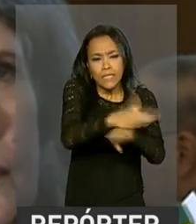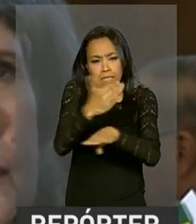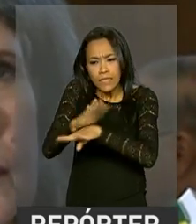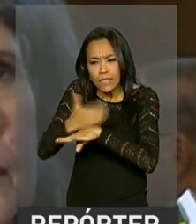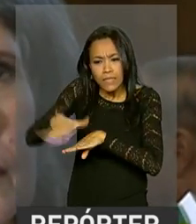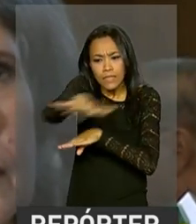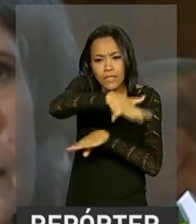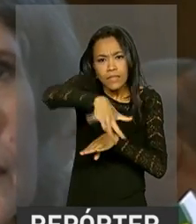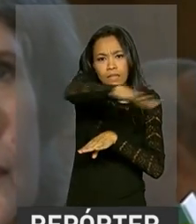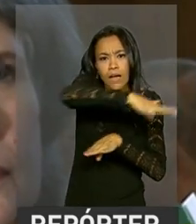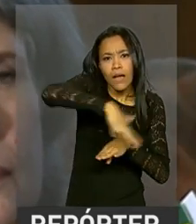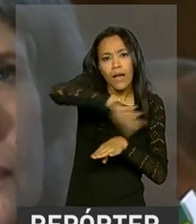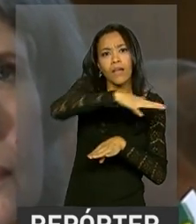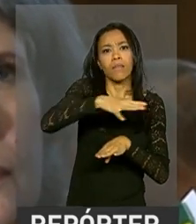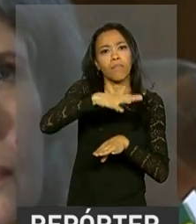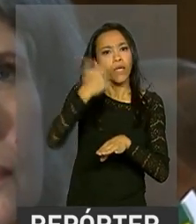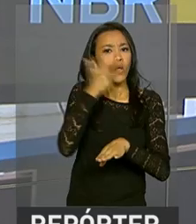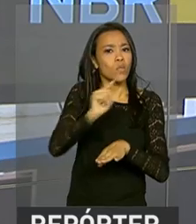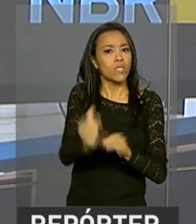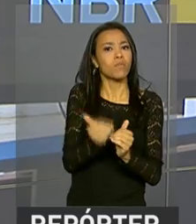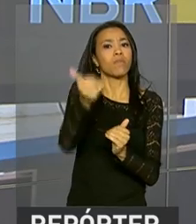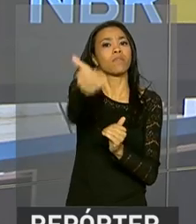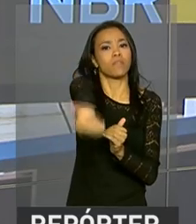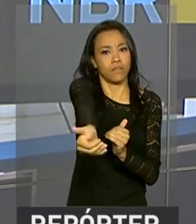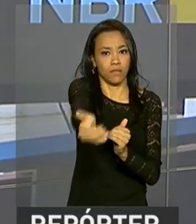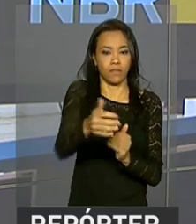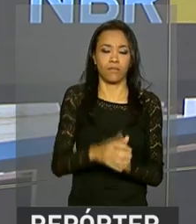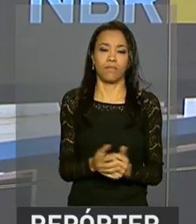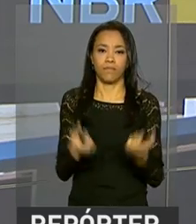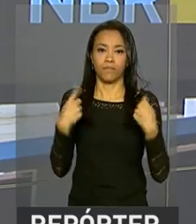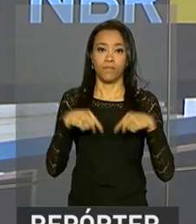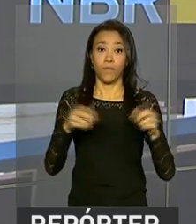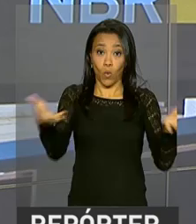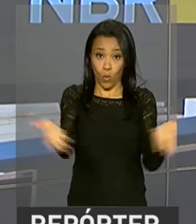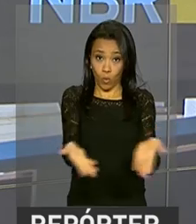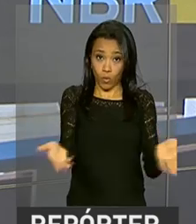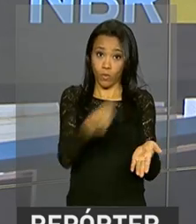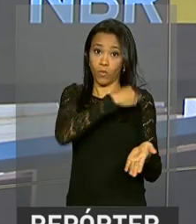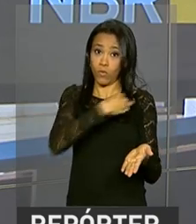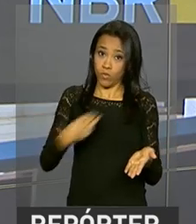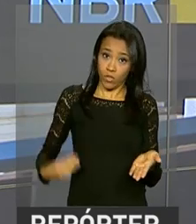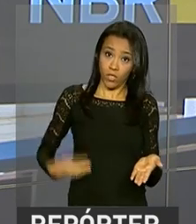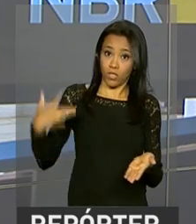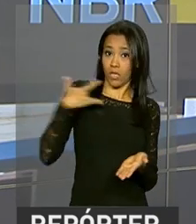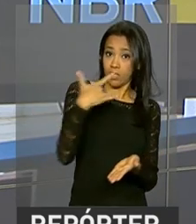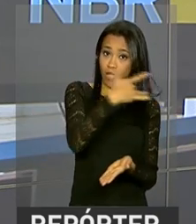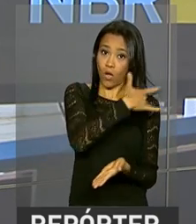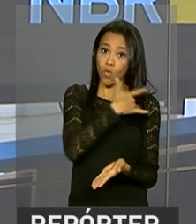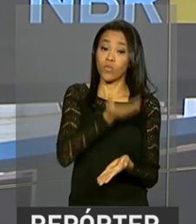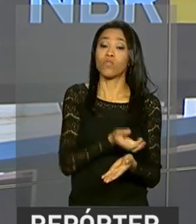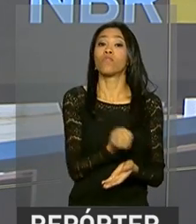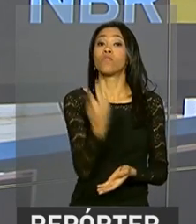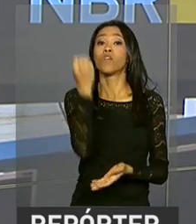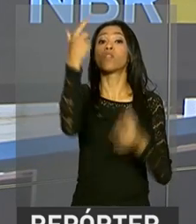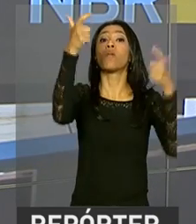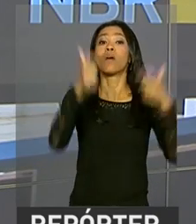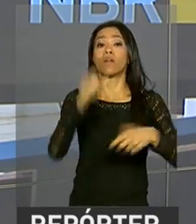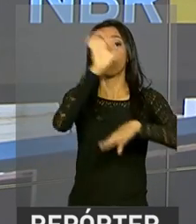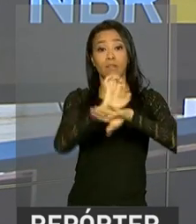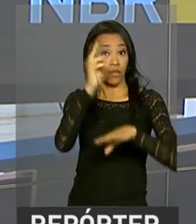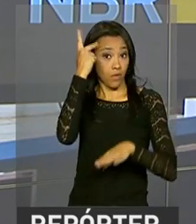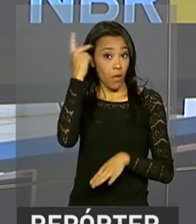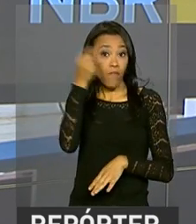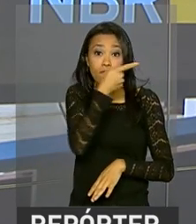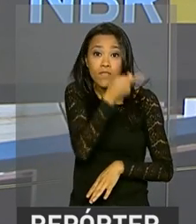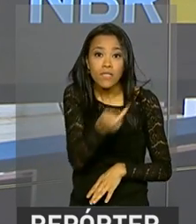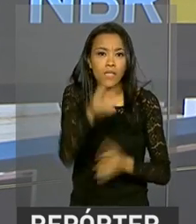o que nos permitirá avançar. E hoje o ministro da Saúde, Ricardo Barros, está em São Paulo para uma visita ao